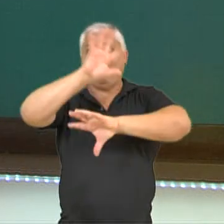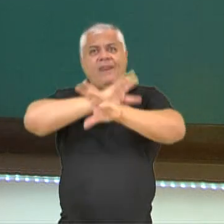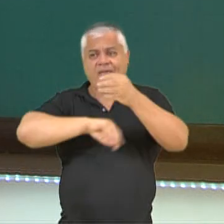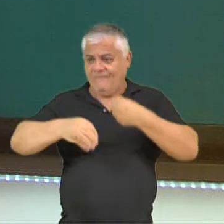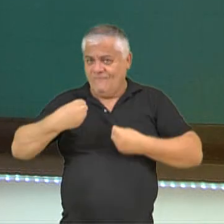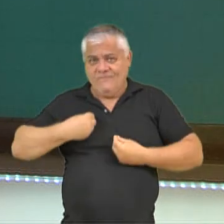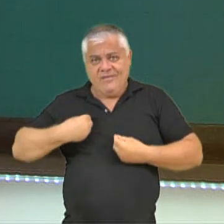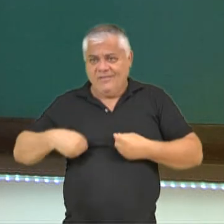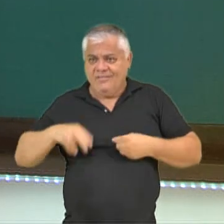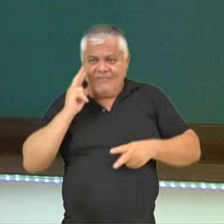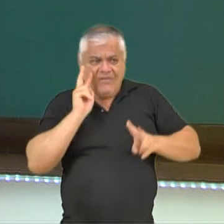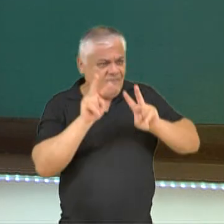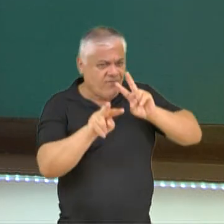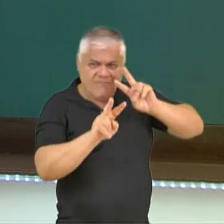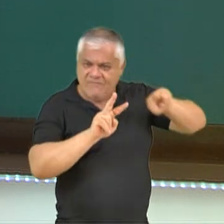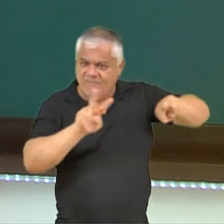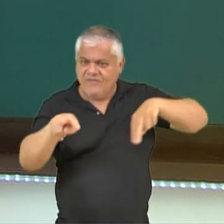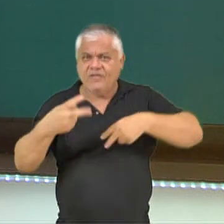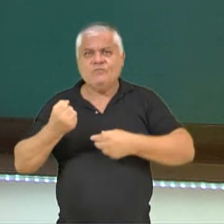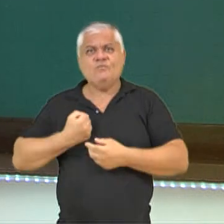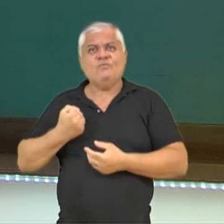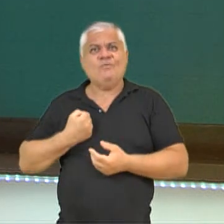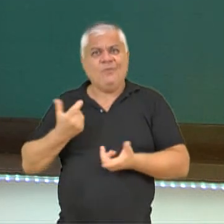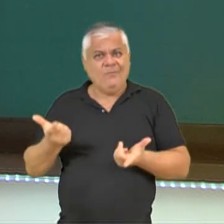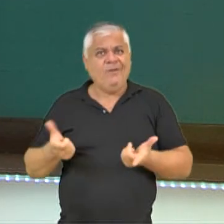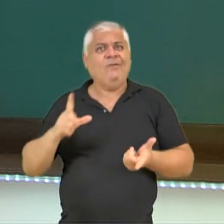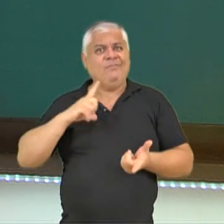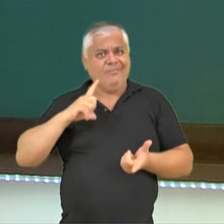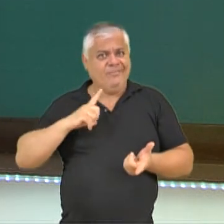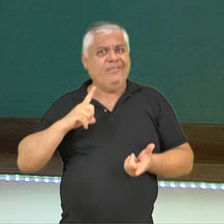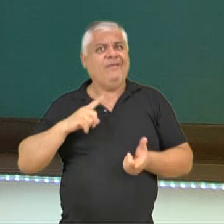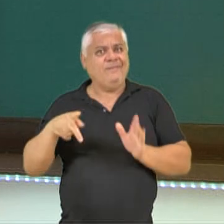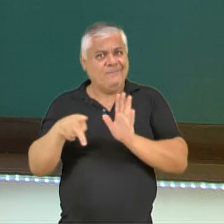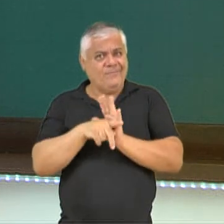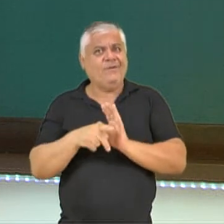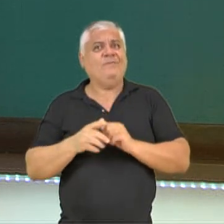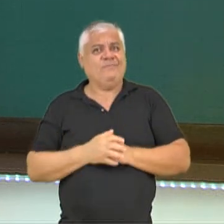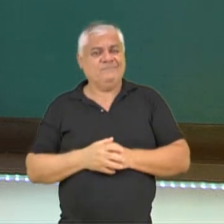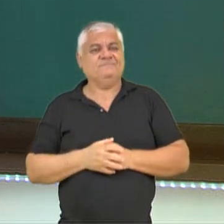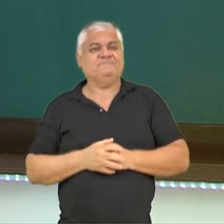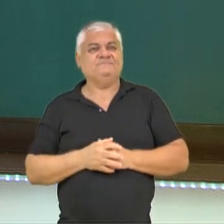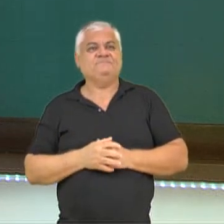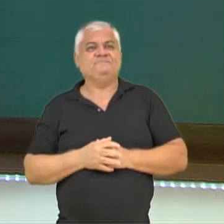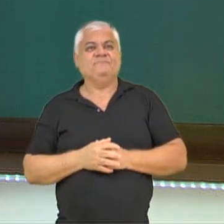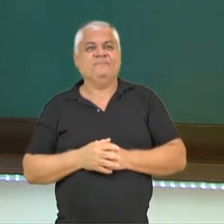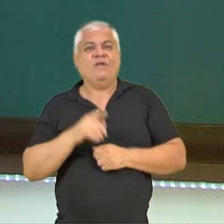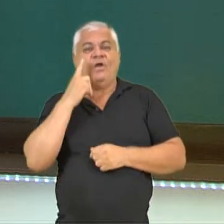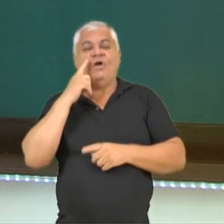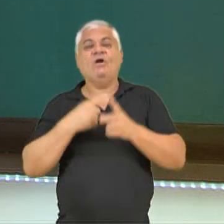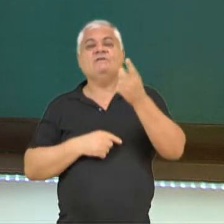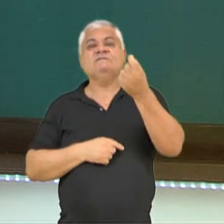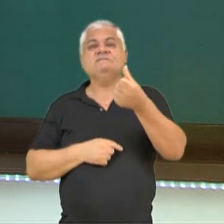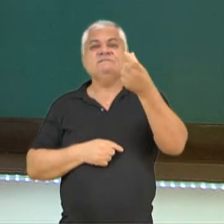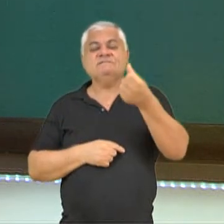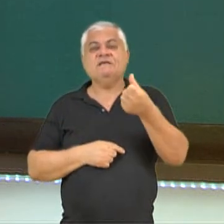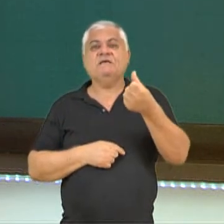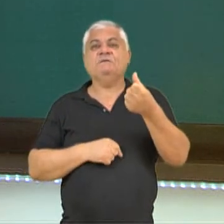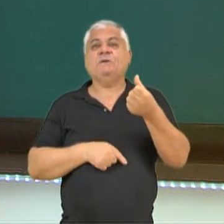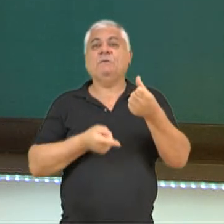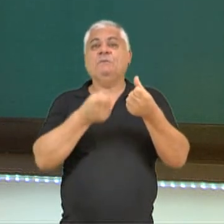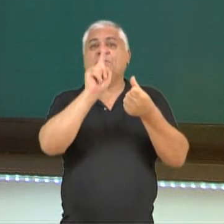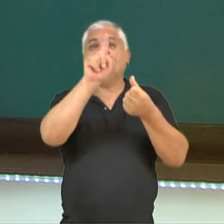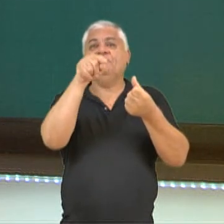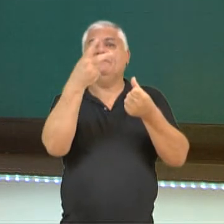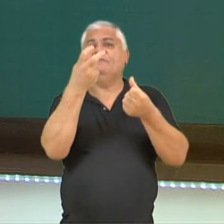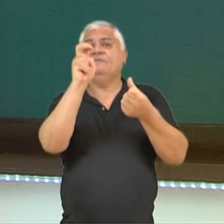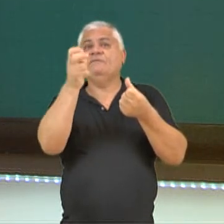vida. E são os números quebrados, que fazem mais parte do que os números inteiros. Então, a gente precisa saber domar